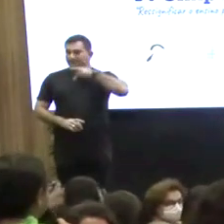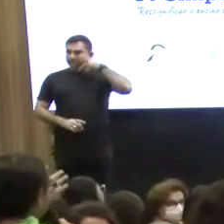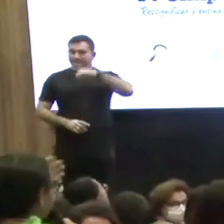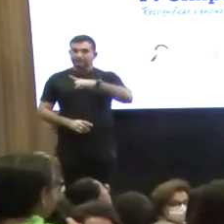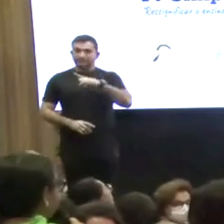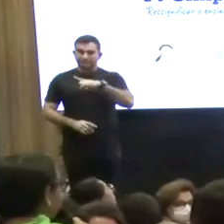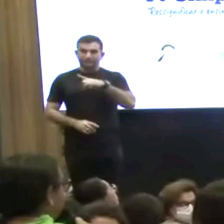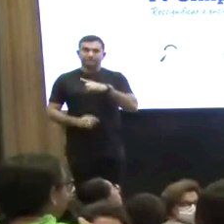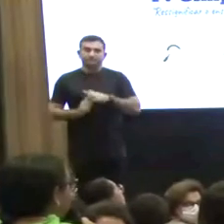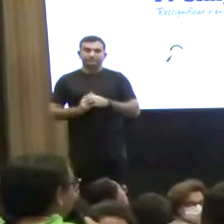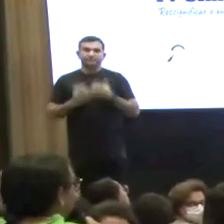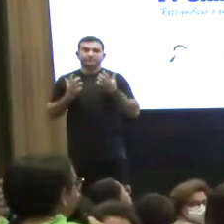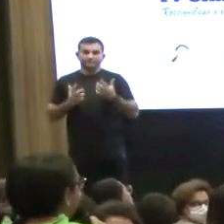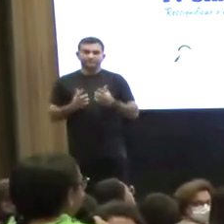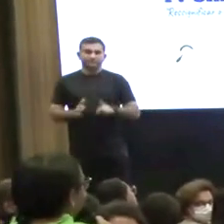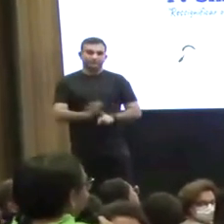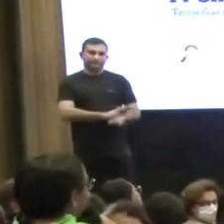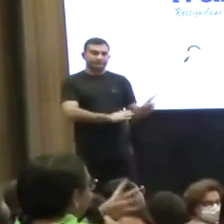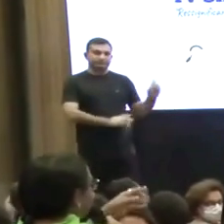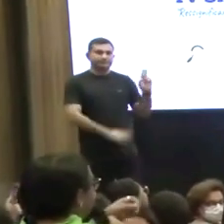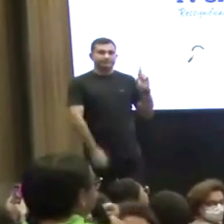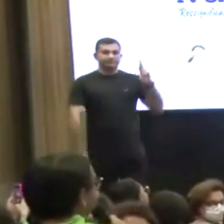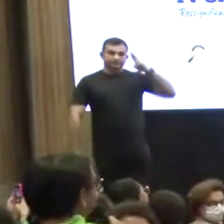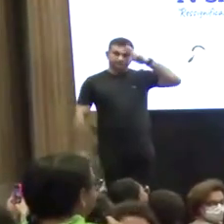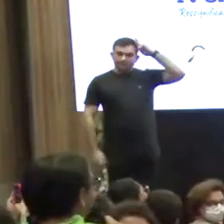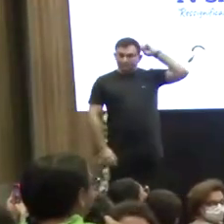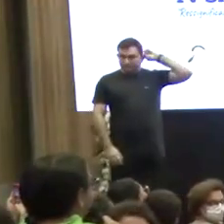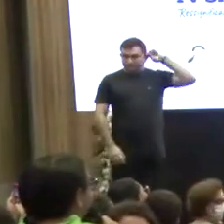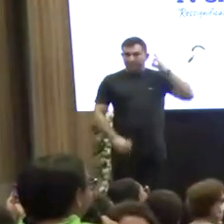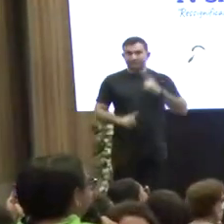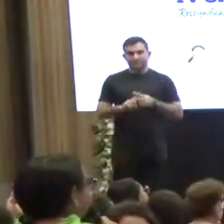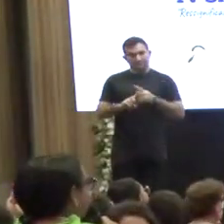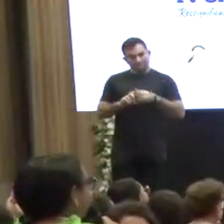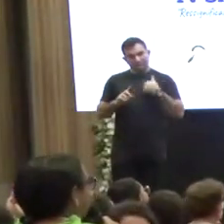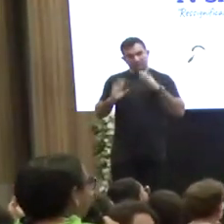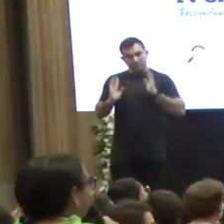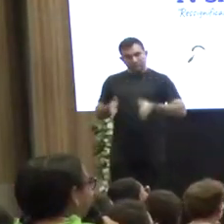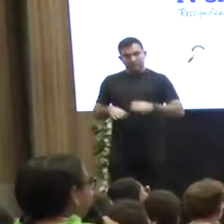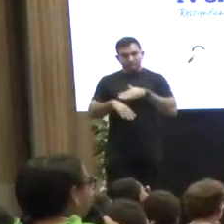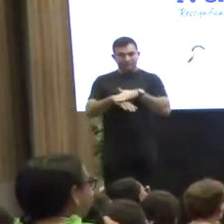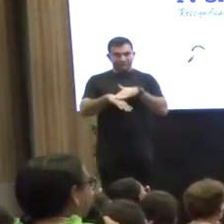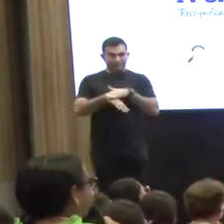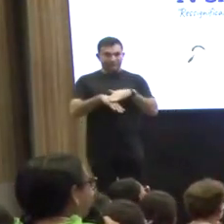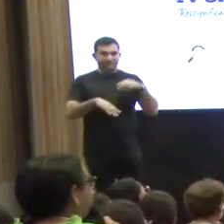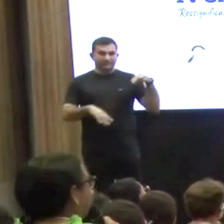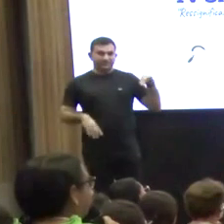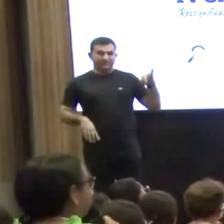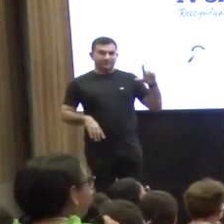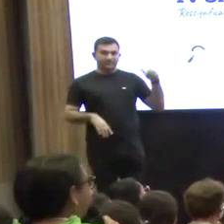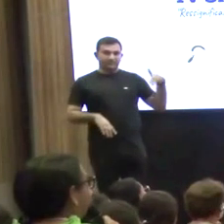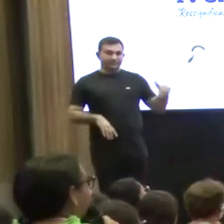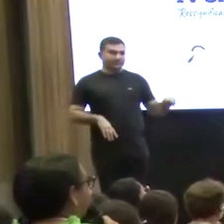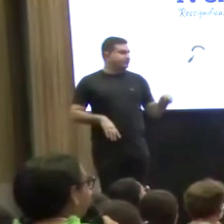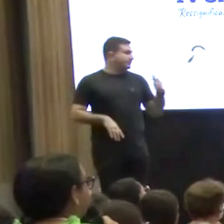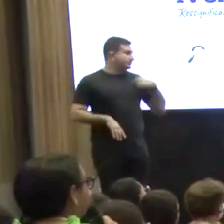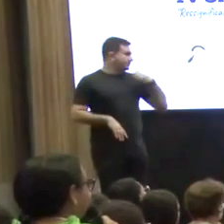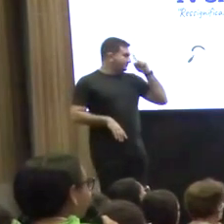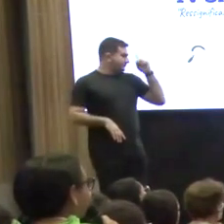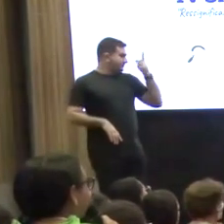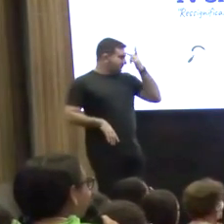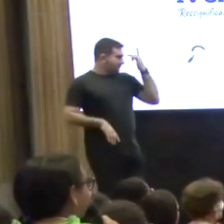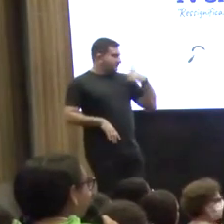peço desculpas aí a Rogério, porque na hora do café da manhã falei com Nilma e não sabia que tinha uma pessoa tão espetacular que ia